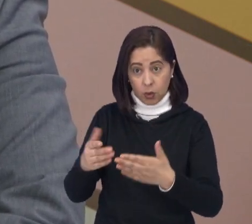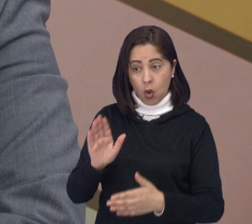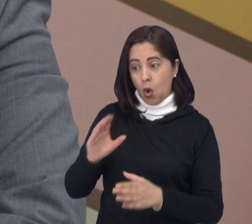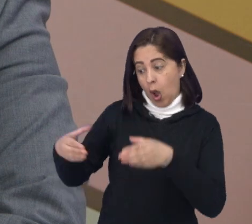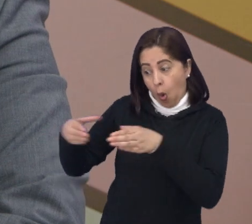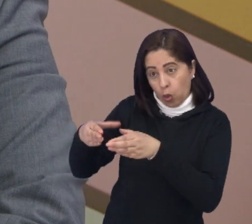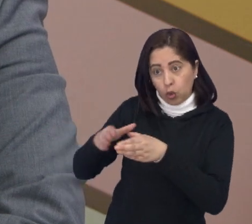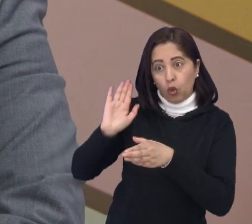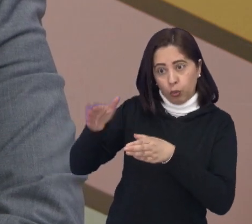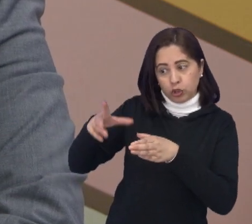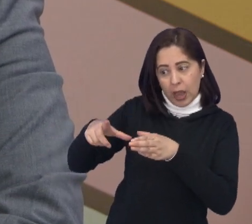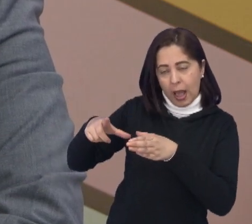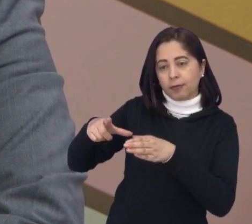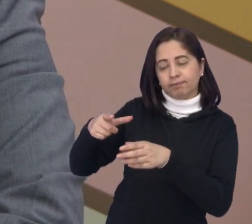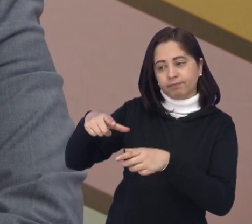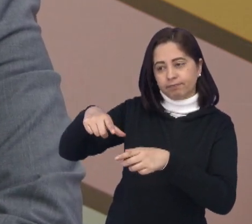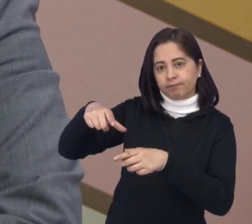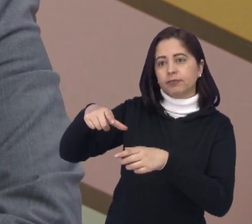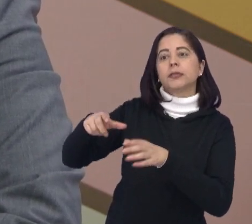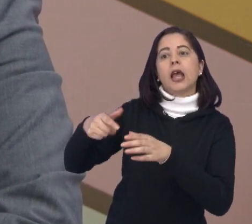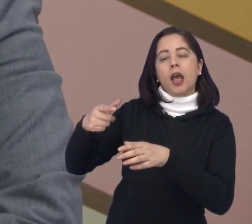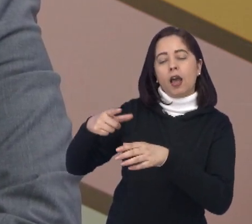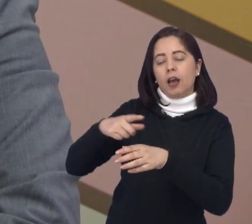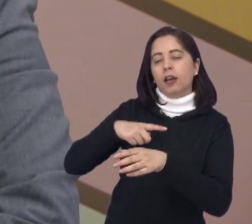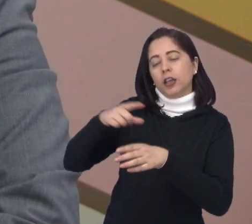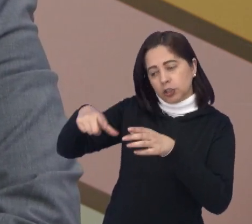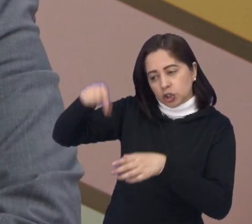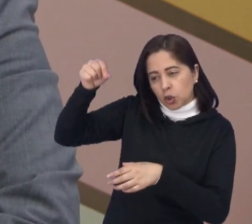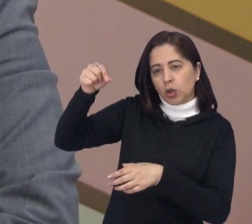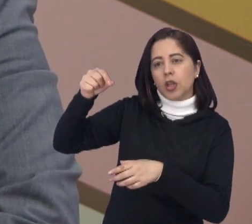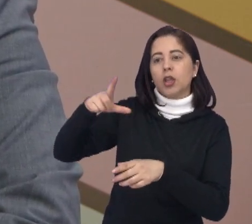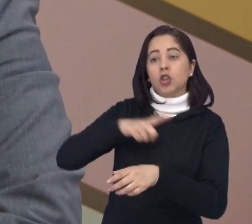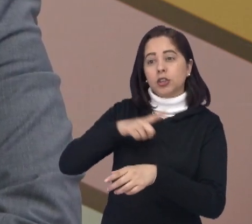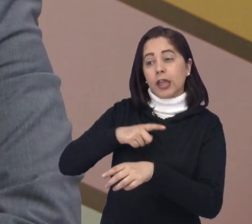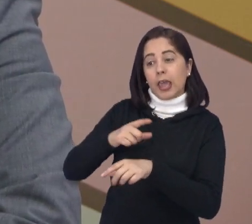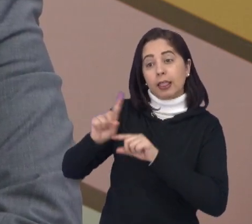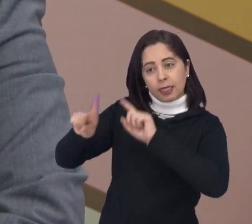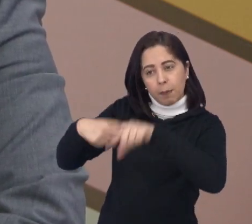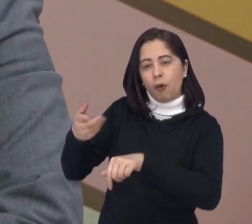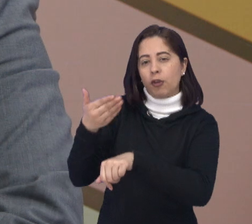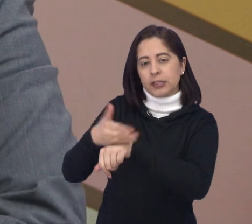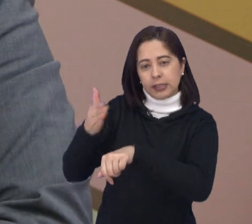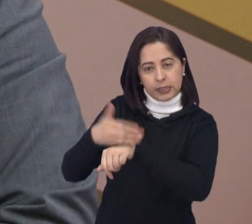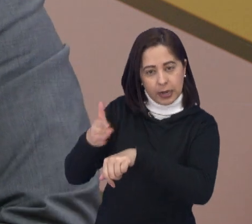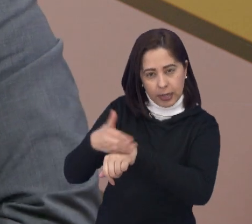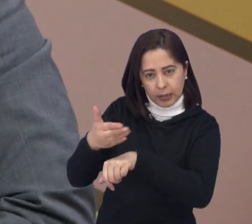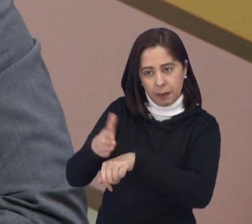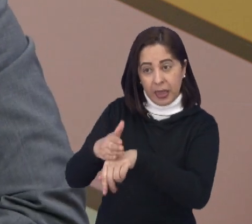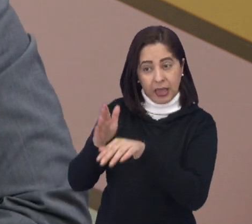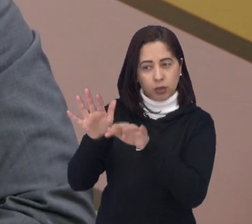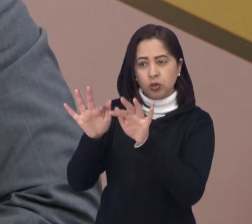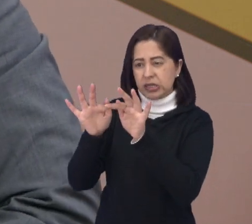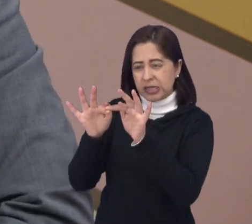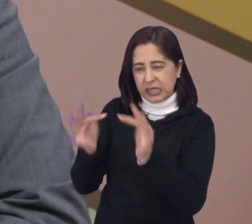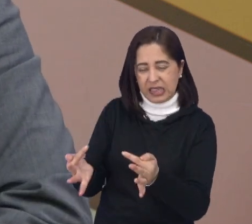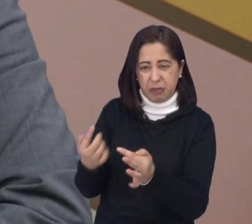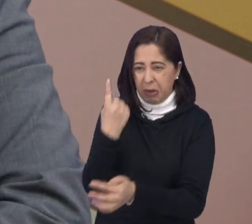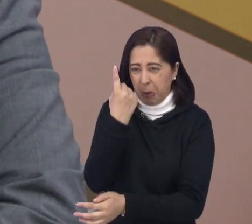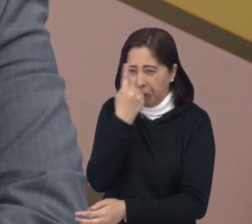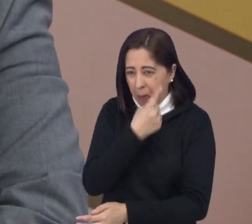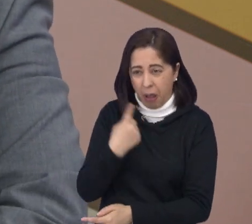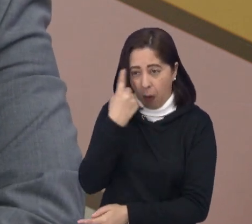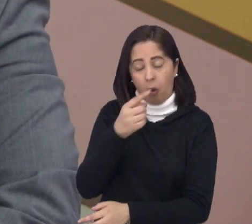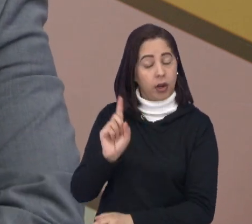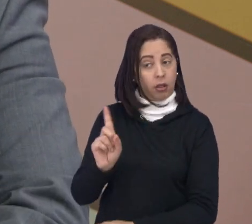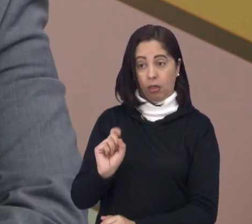eleitos, esse grupo ele é treinado, ele passa por um treinamento, tá? Não é um treinamento simples, né? De 1 hora, digamos assim,